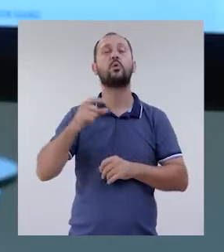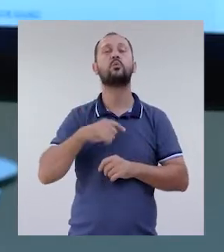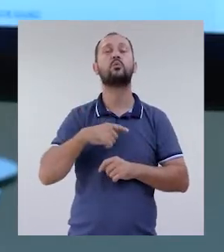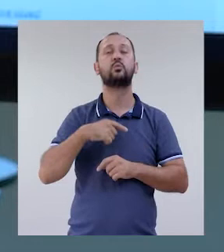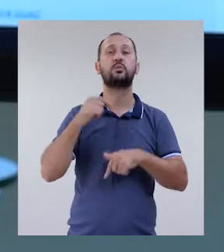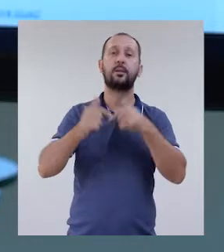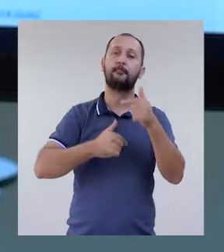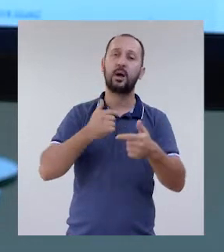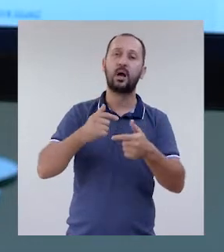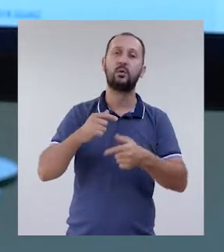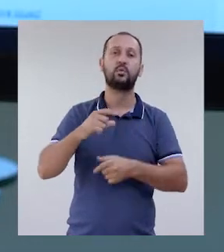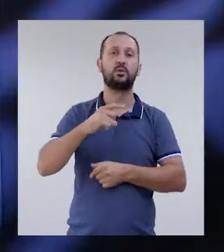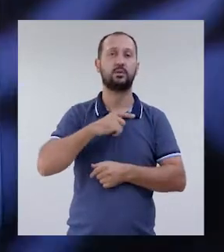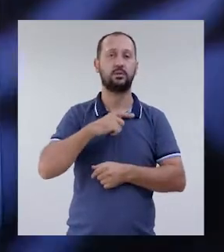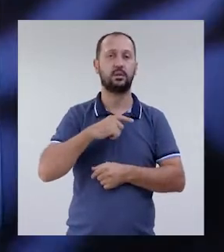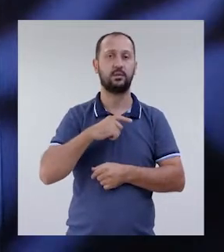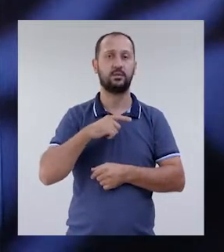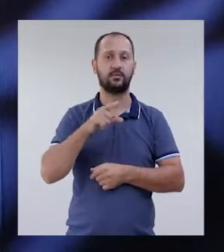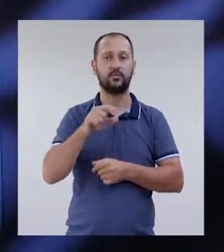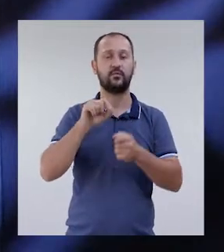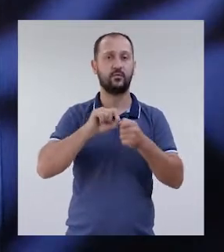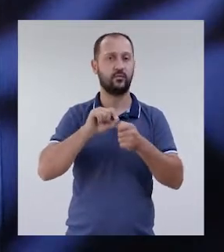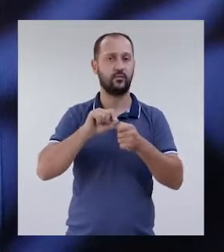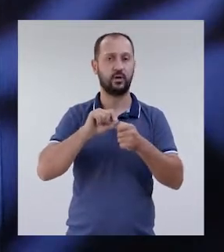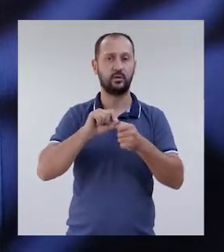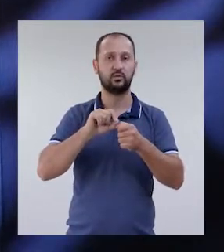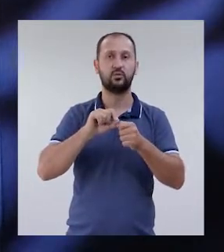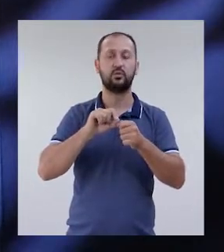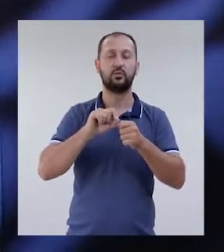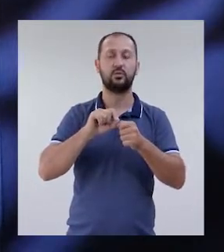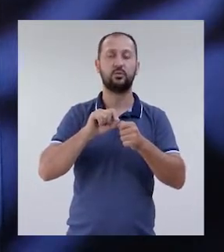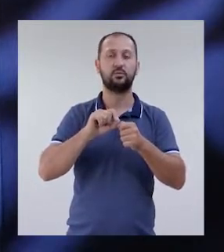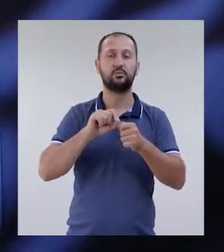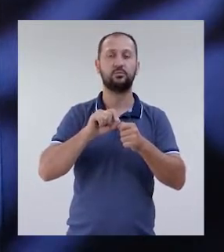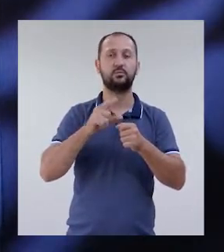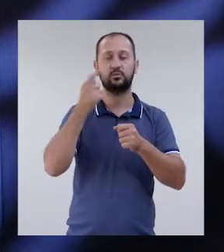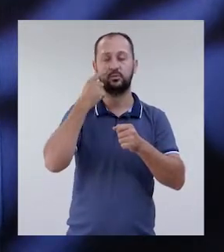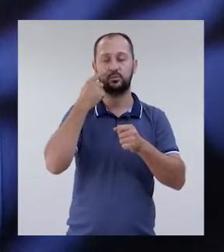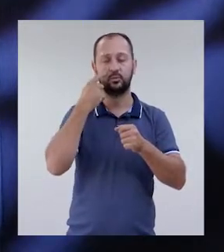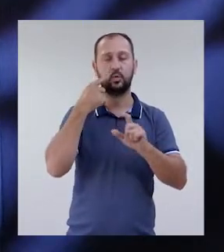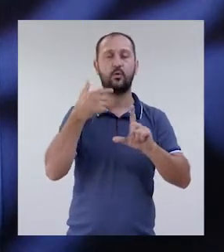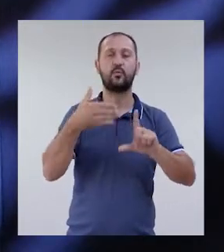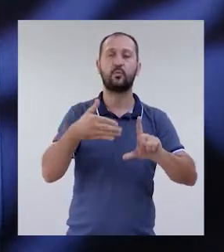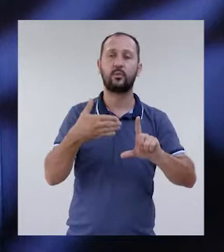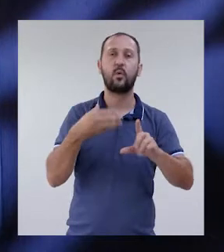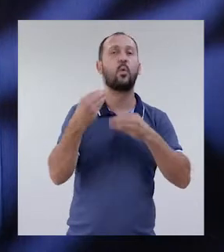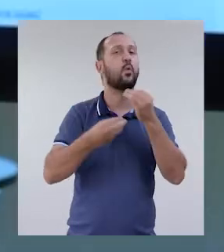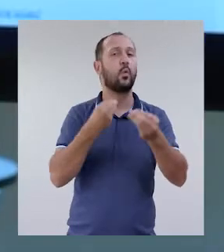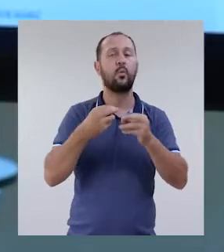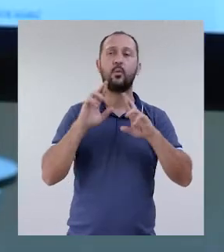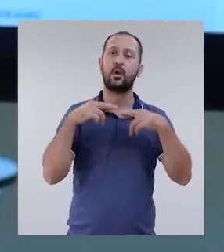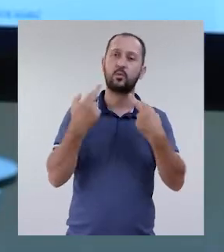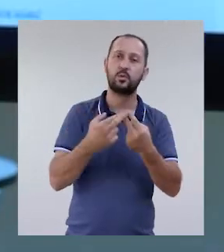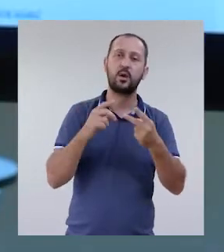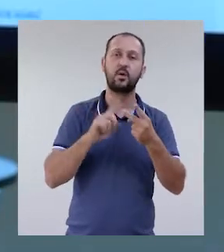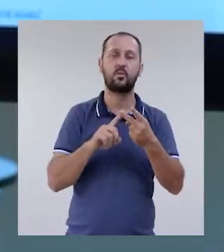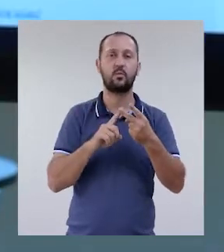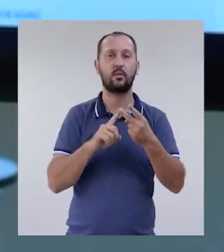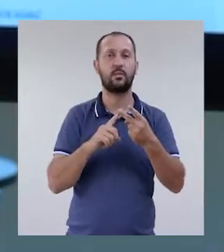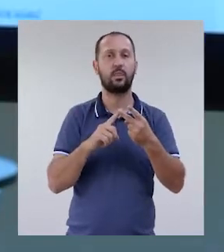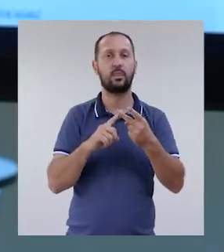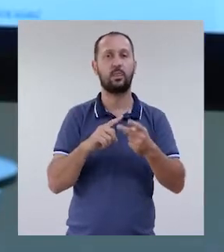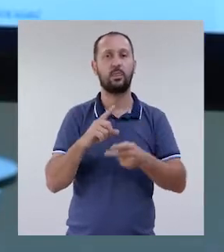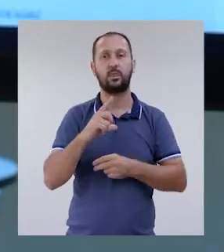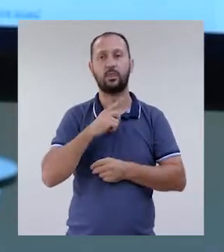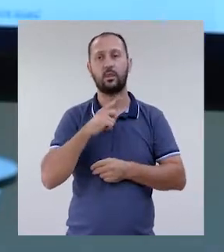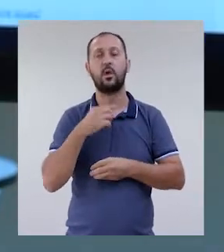outros trabalhos que o desembargador tem feito de maneira virtual, doutor Alexandre? Reuniões,